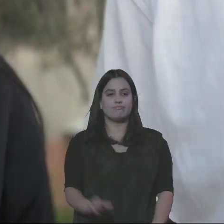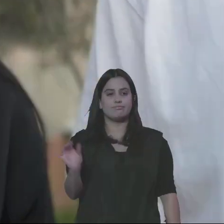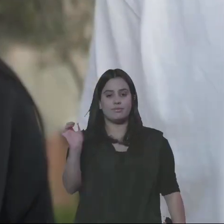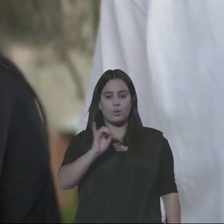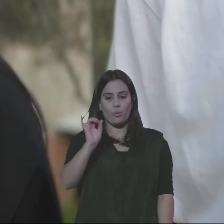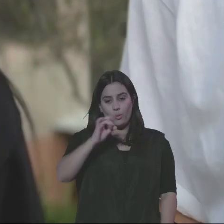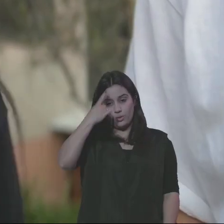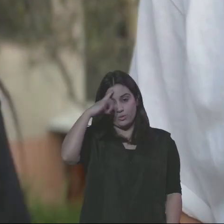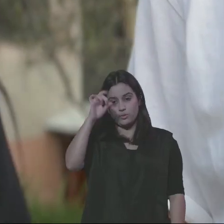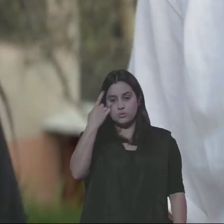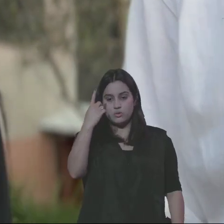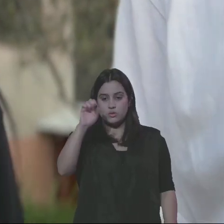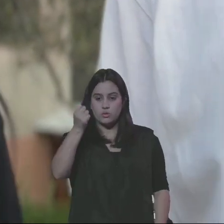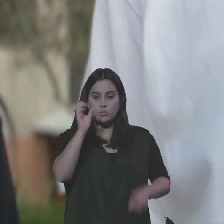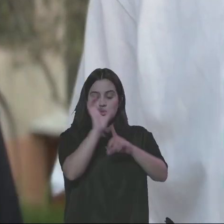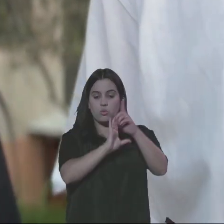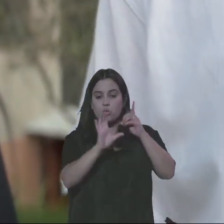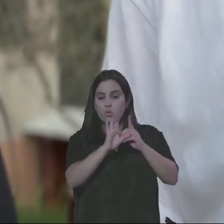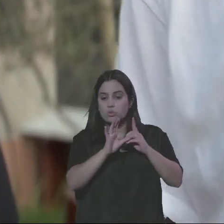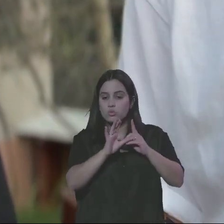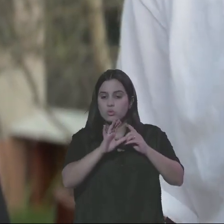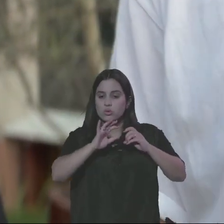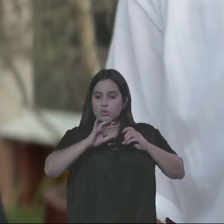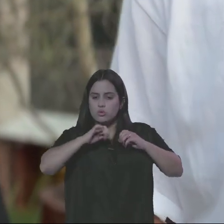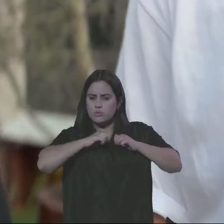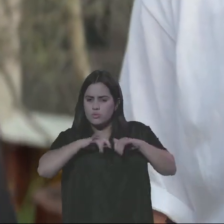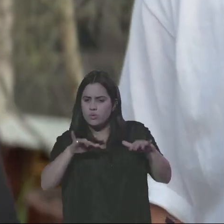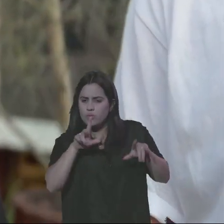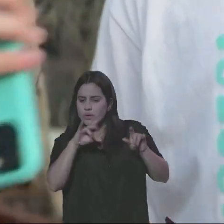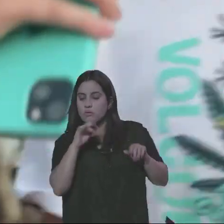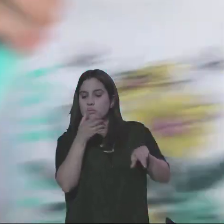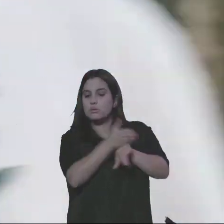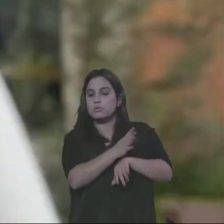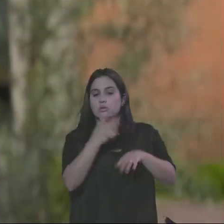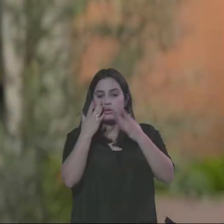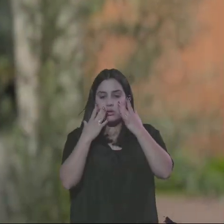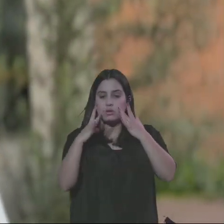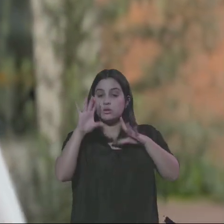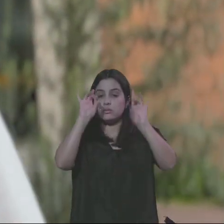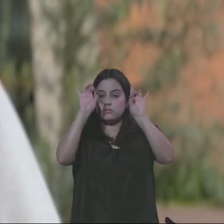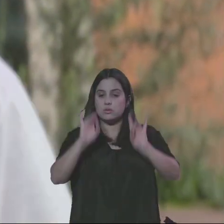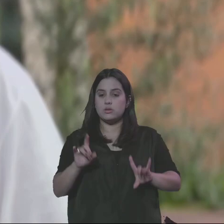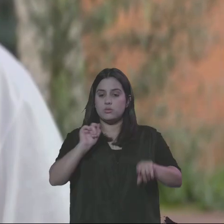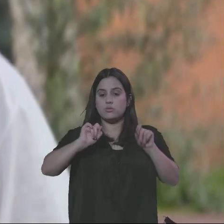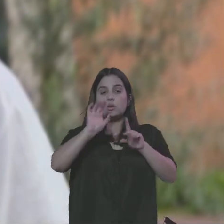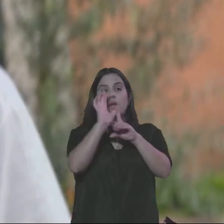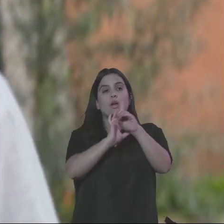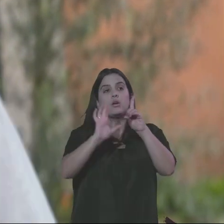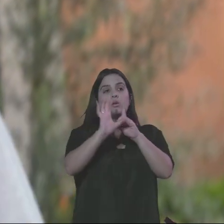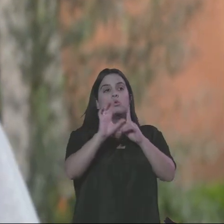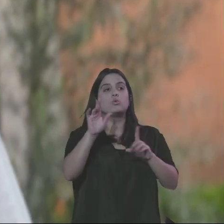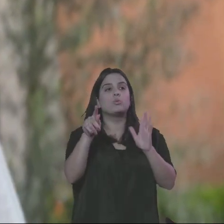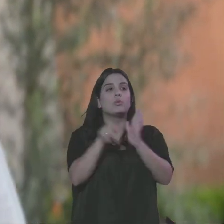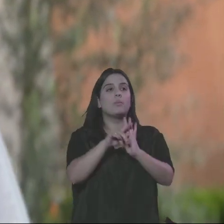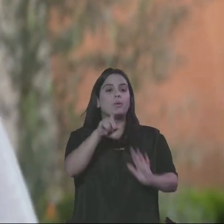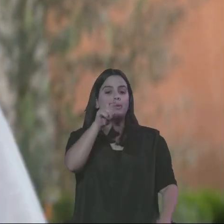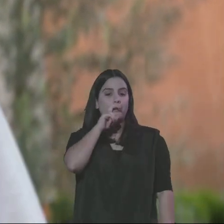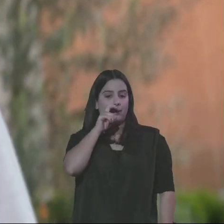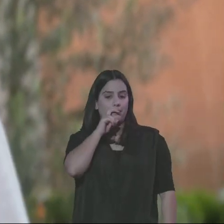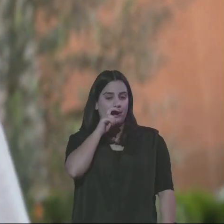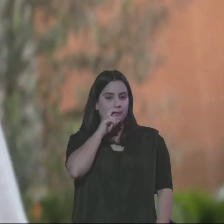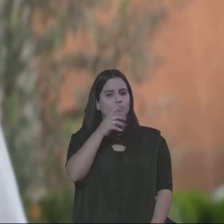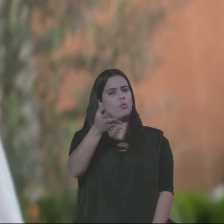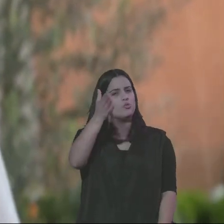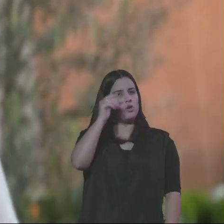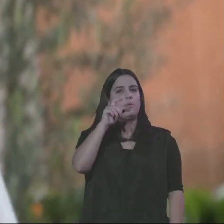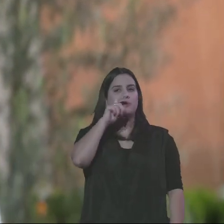Dia 18, no culto do Flow, vai ter uma participação especial para vocês. Vai ter o culto dos pais. Então, não perde tempo, já chama seu pai e sua